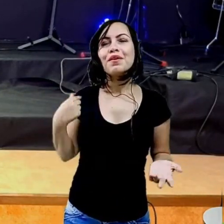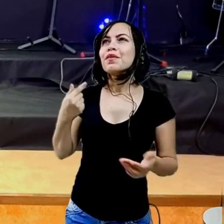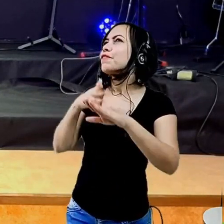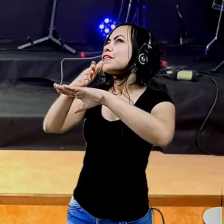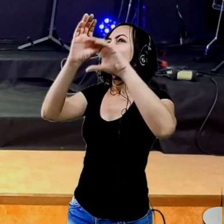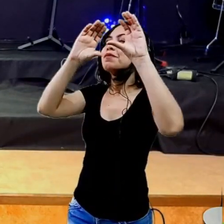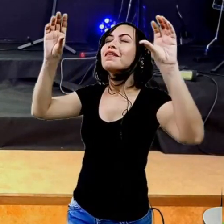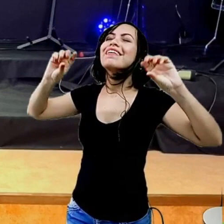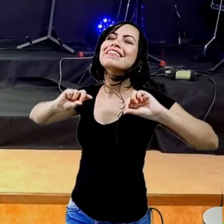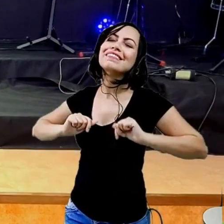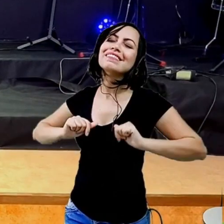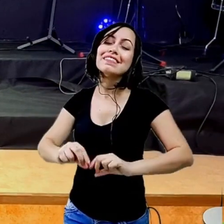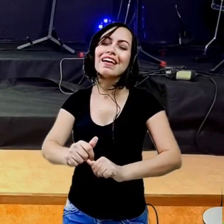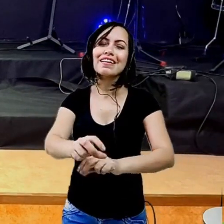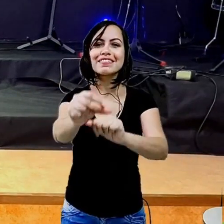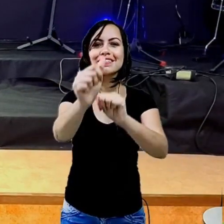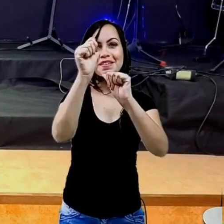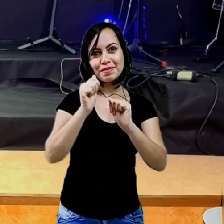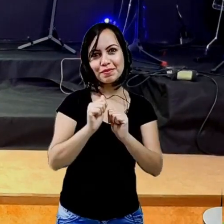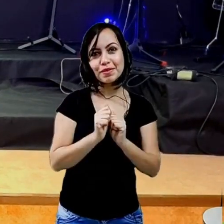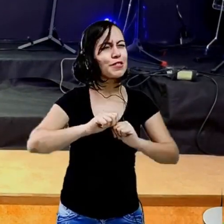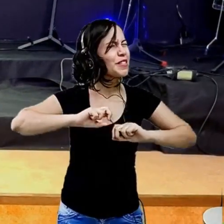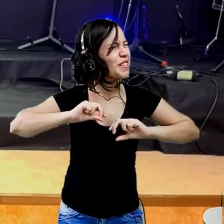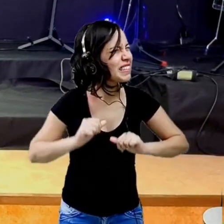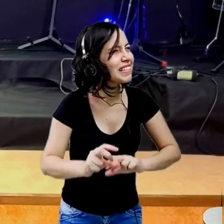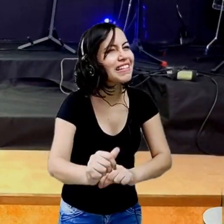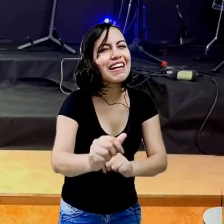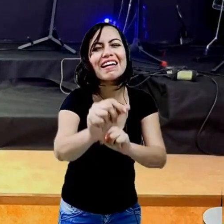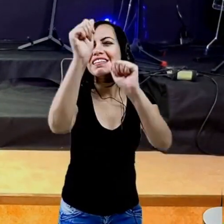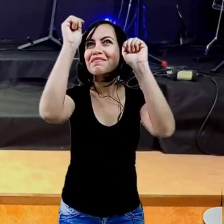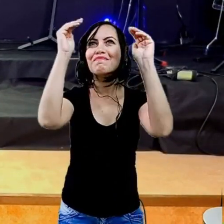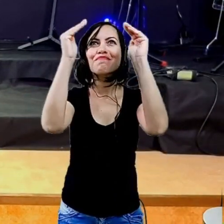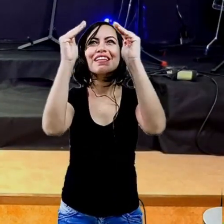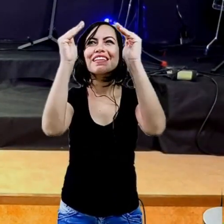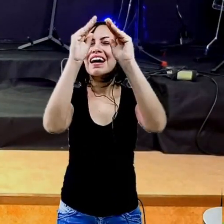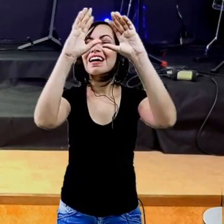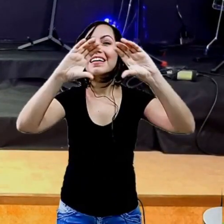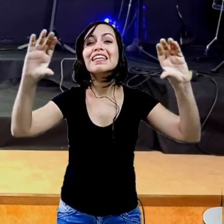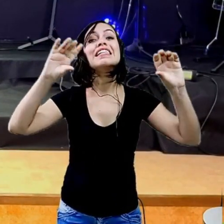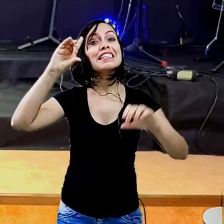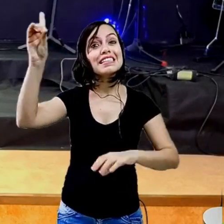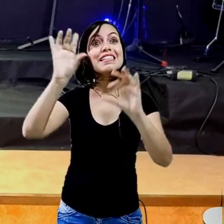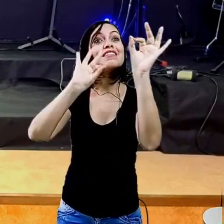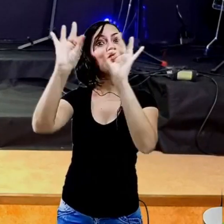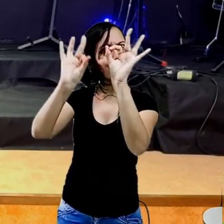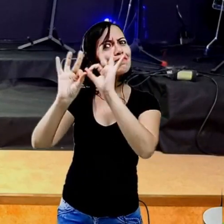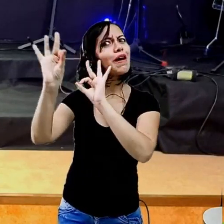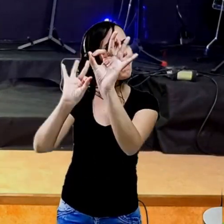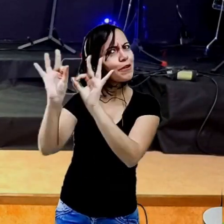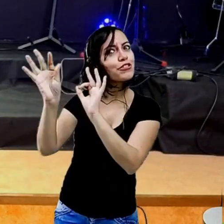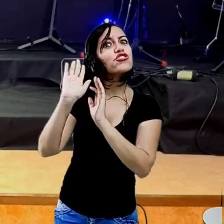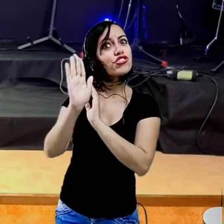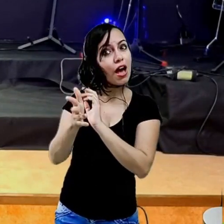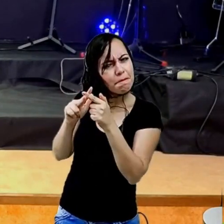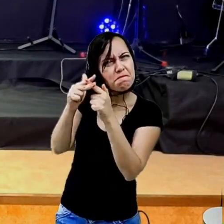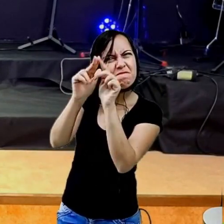para sempre. Vamos morar para sempre nessa casa eterna que Deus tem preparado, que